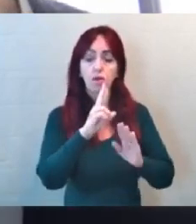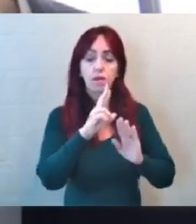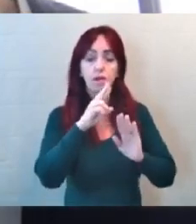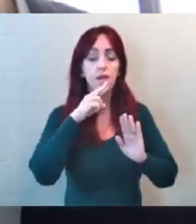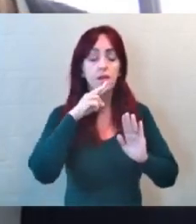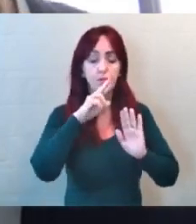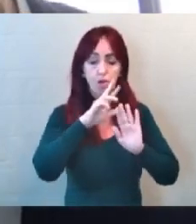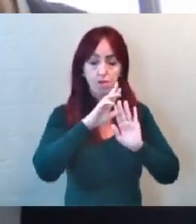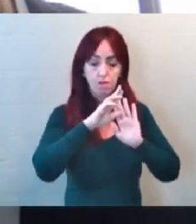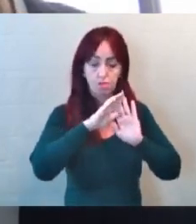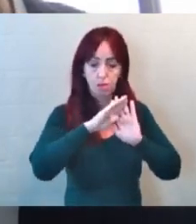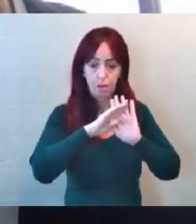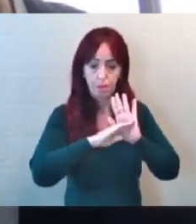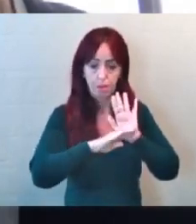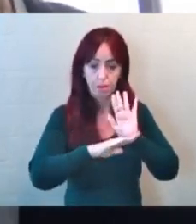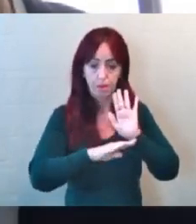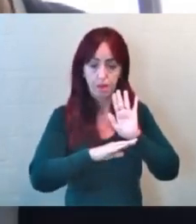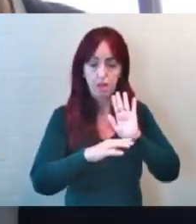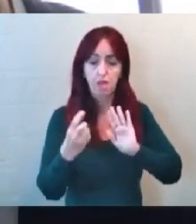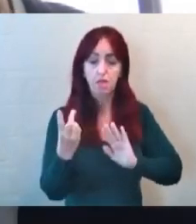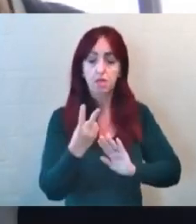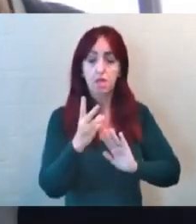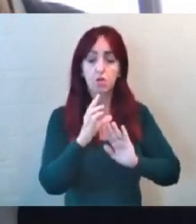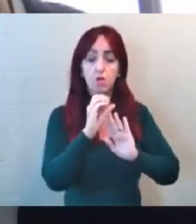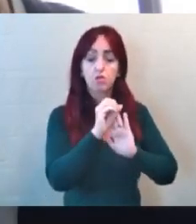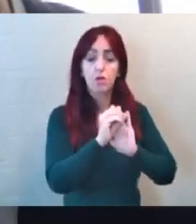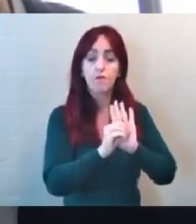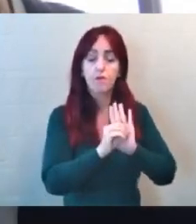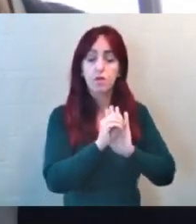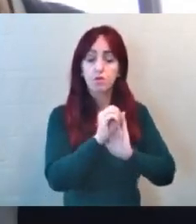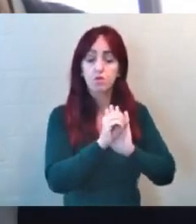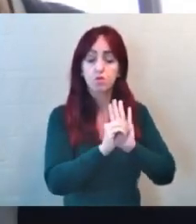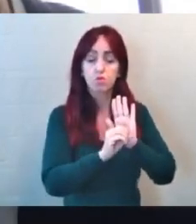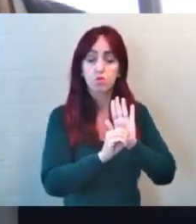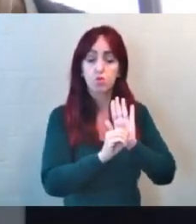são dois ofícios, né? Um em que